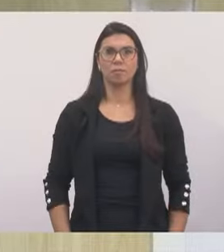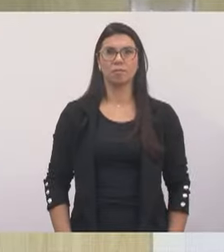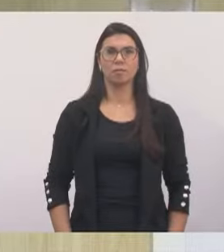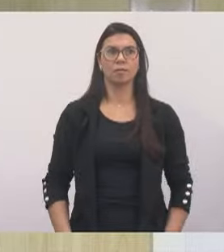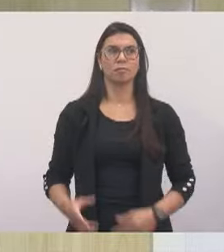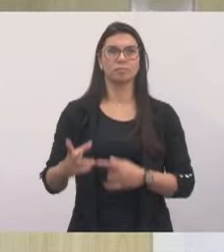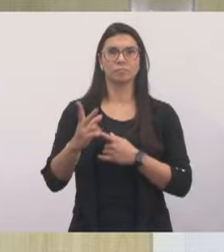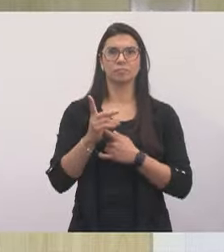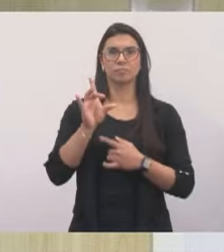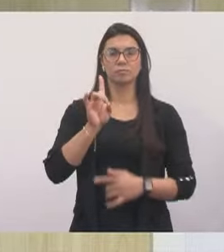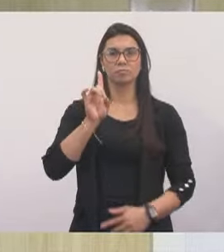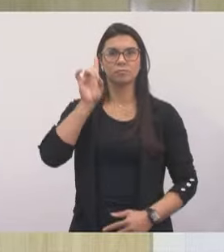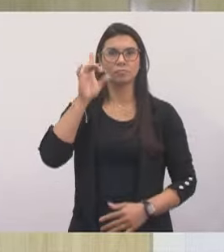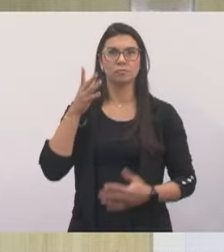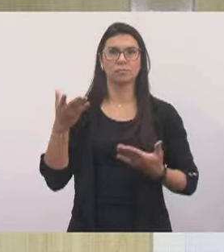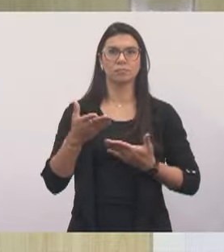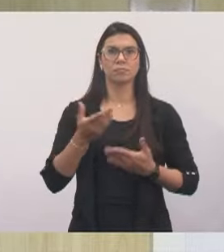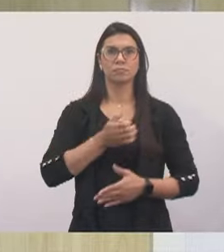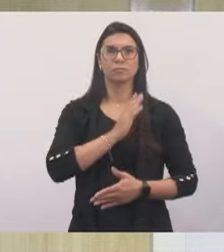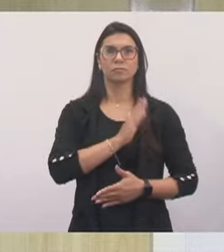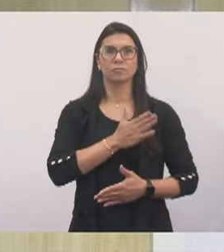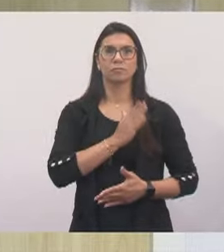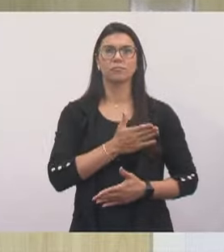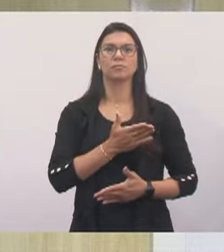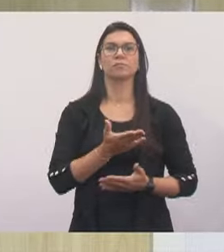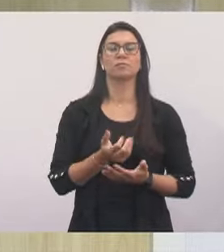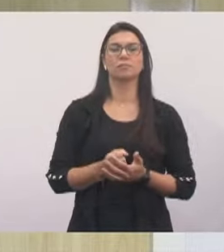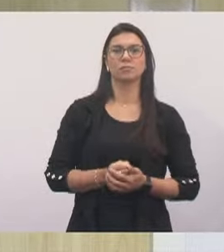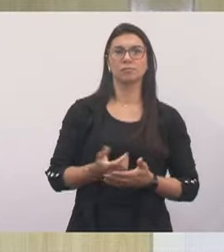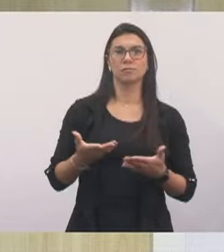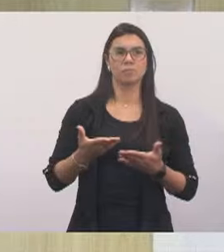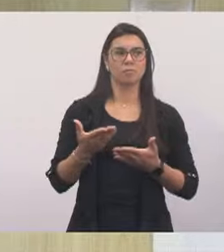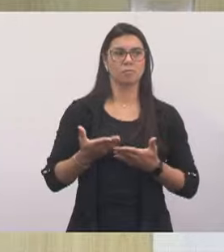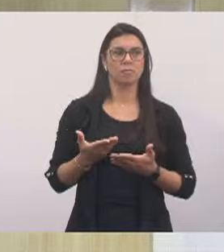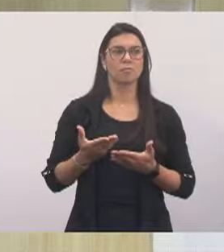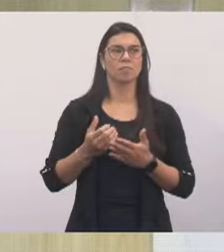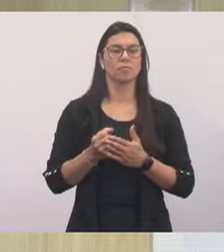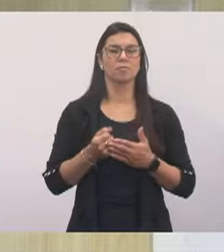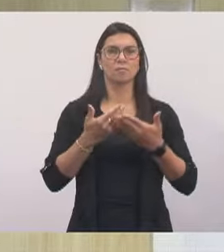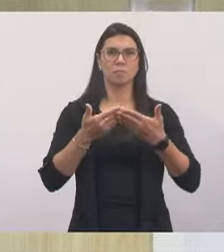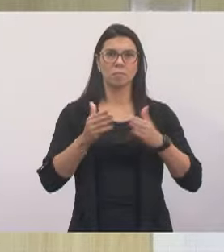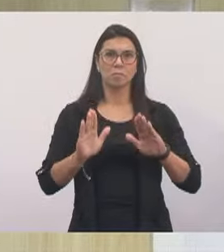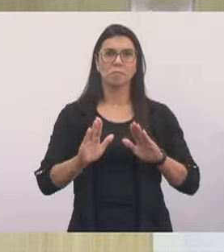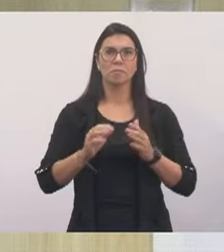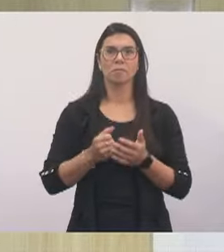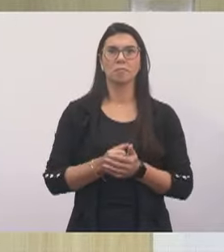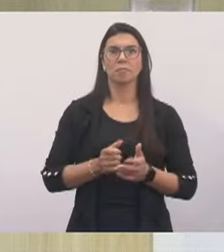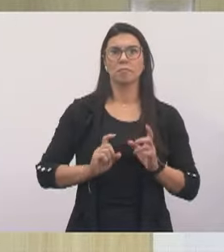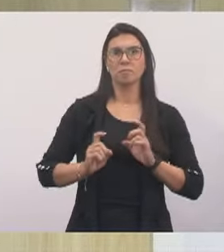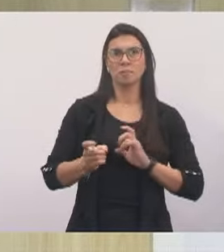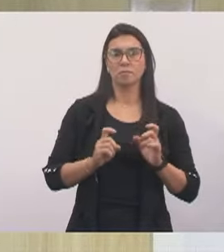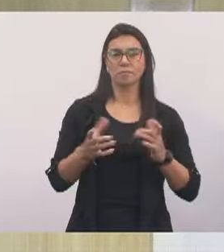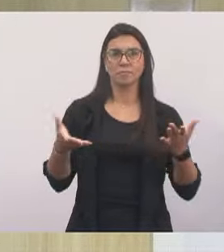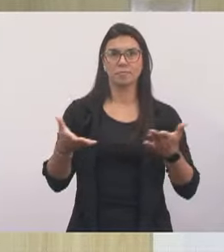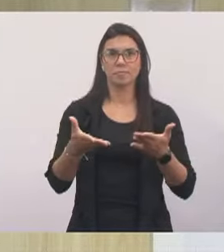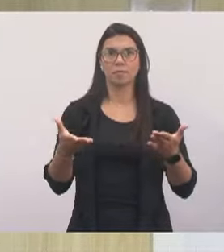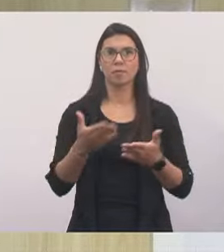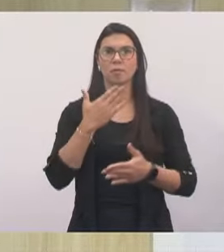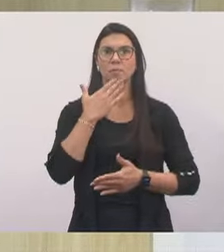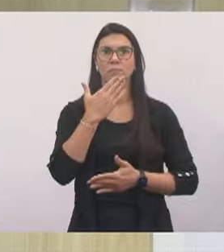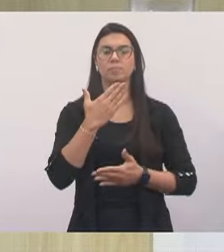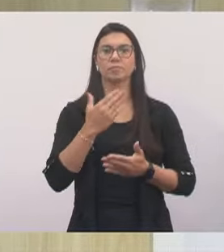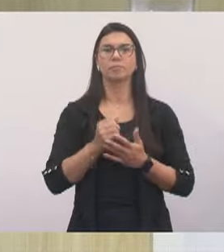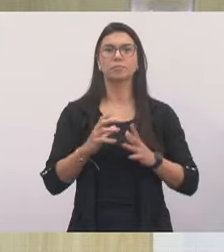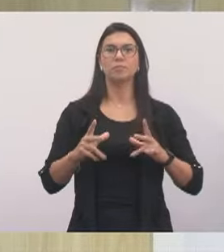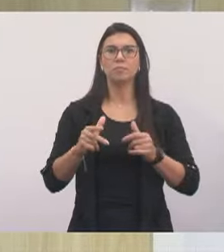de Deus e com o coração inteiramente voltado para a pátria e para a comunidade a que servimos, declaro aberta a presente sessão ordinária. Peço a todos